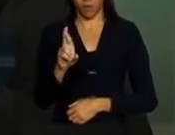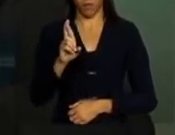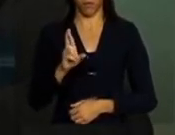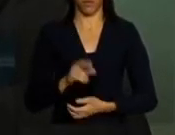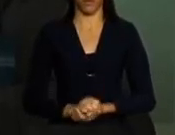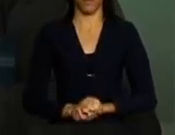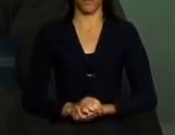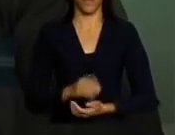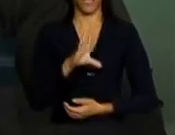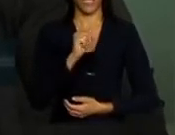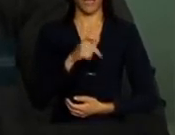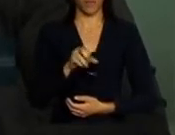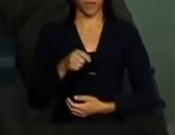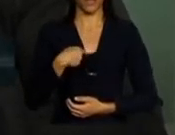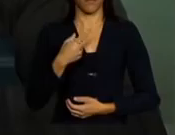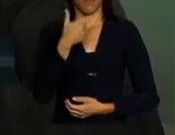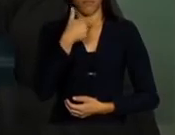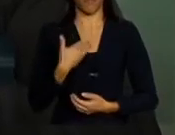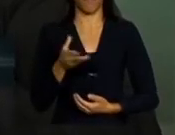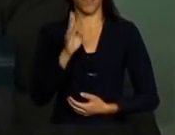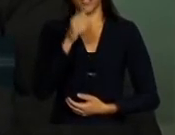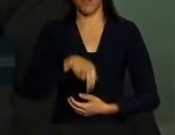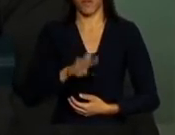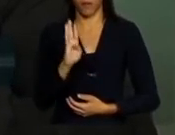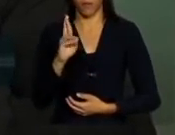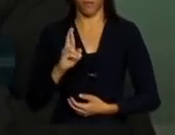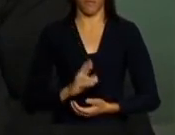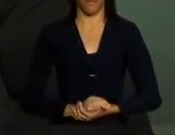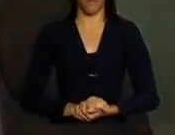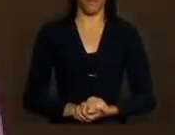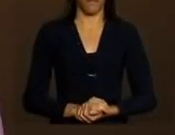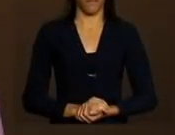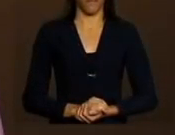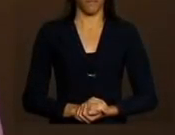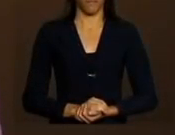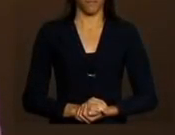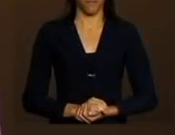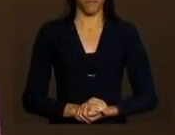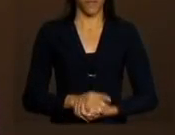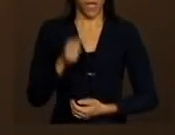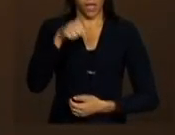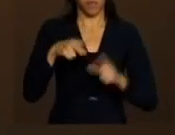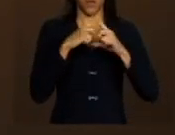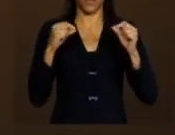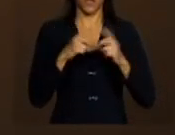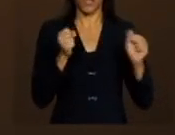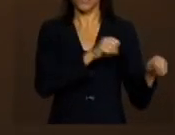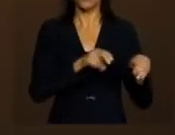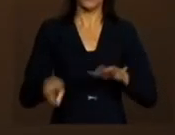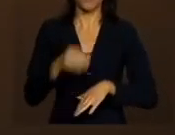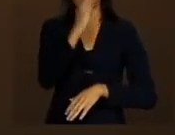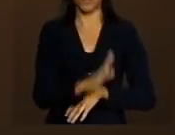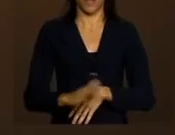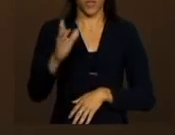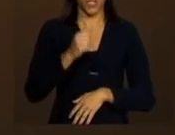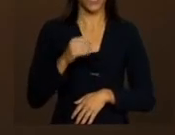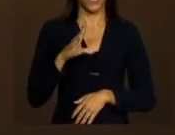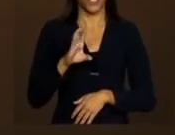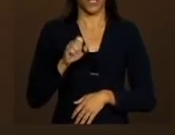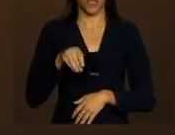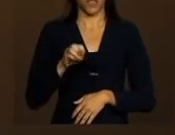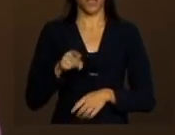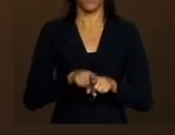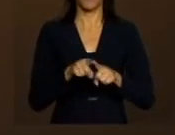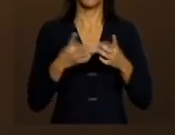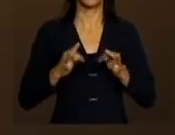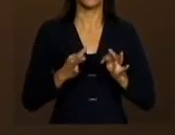www.itaipu.gov.br. Carolina Monteiro, para a TV NBR. Em Brasília, a Semana Nacional de Ciência e Tecnologia